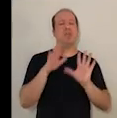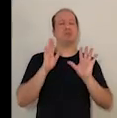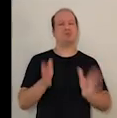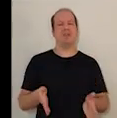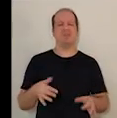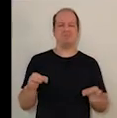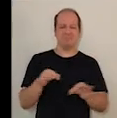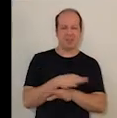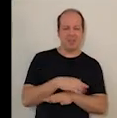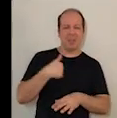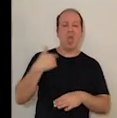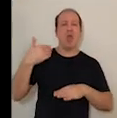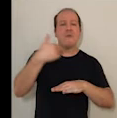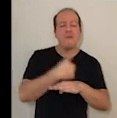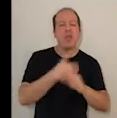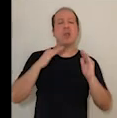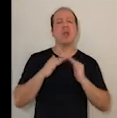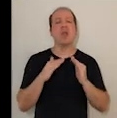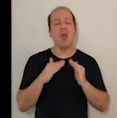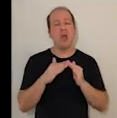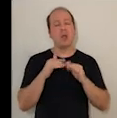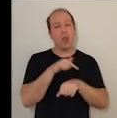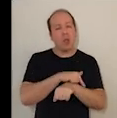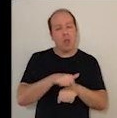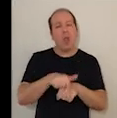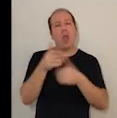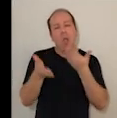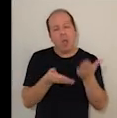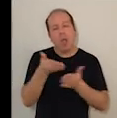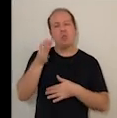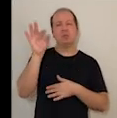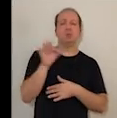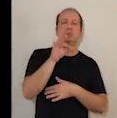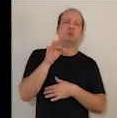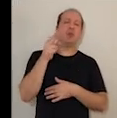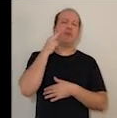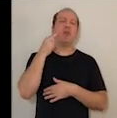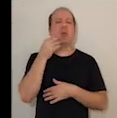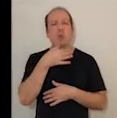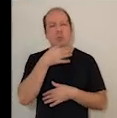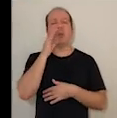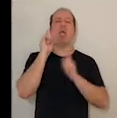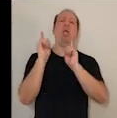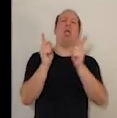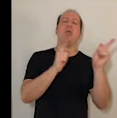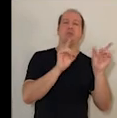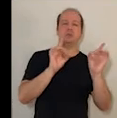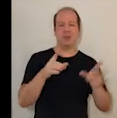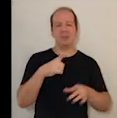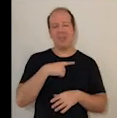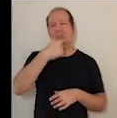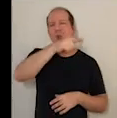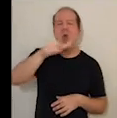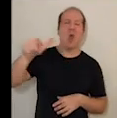Vim à sua casa na qualidade de honesto parasita, a fim de beber vinho, possuir mulheres e me divertir. Deixe os homens viverem em